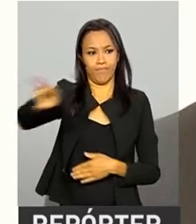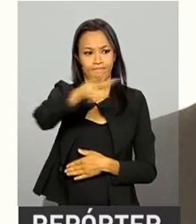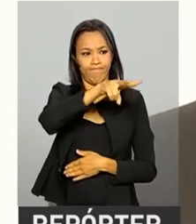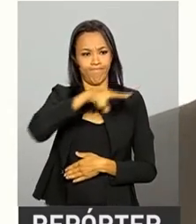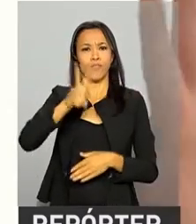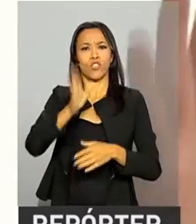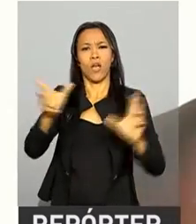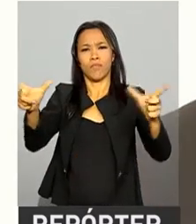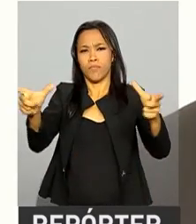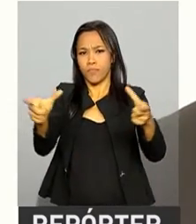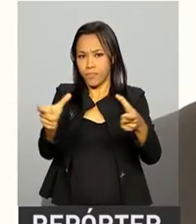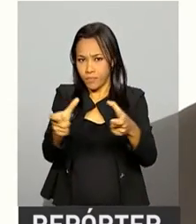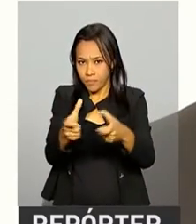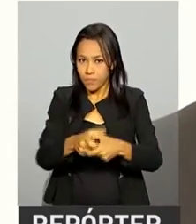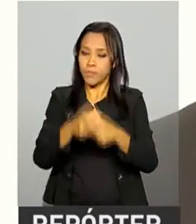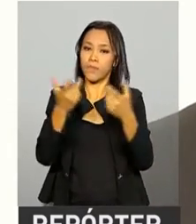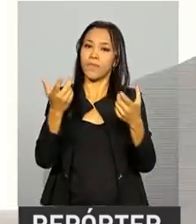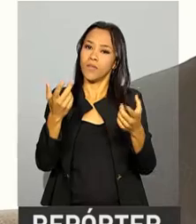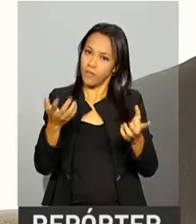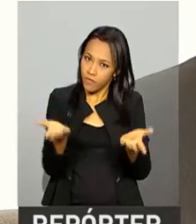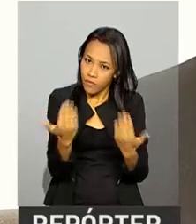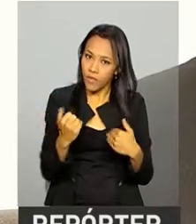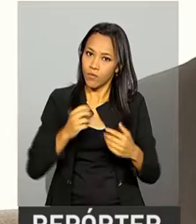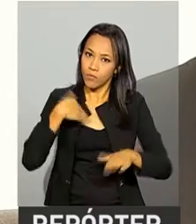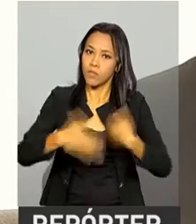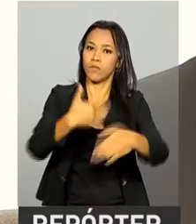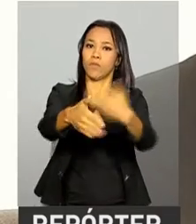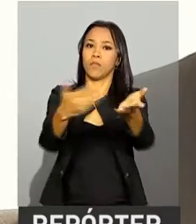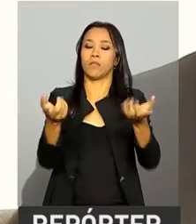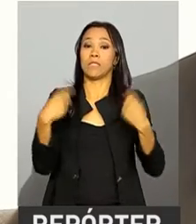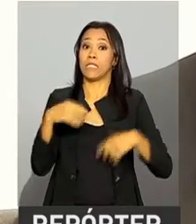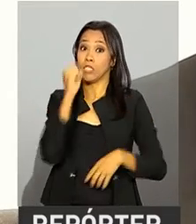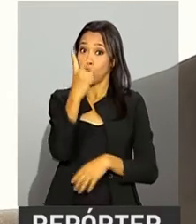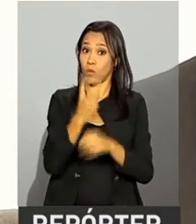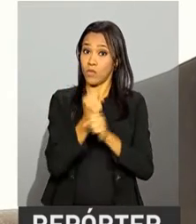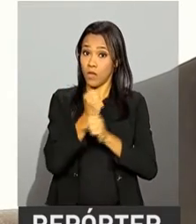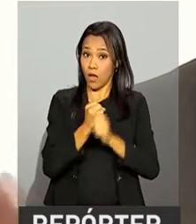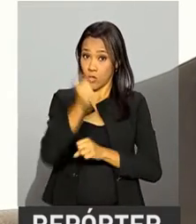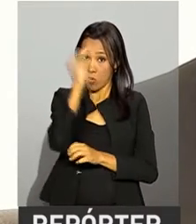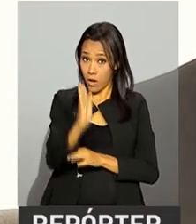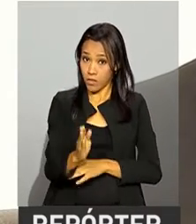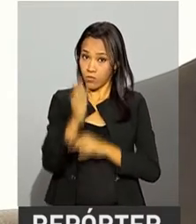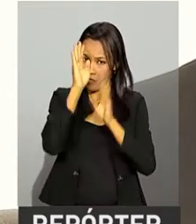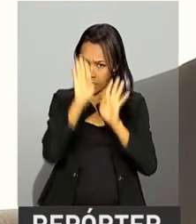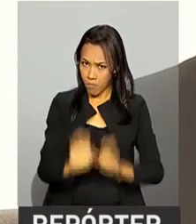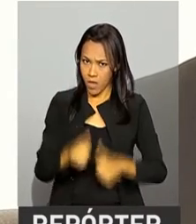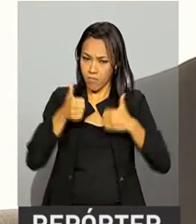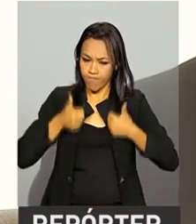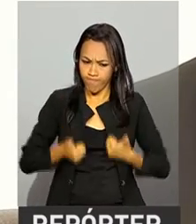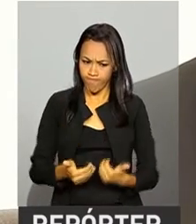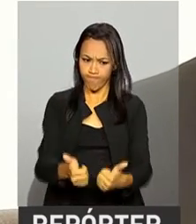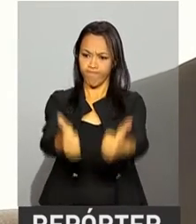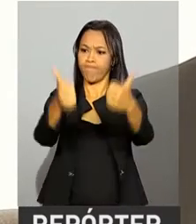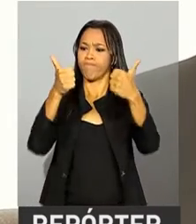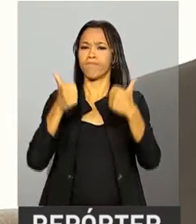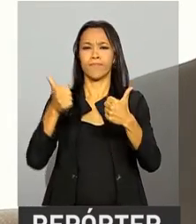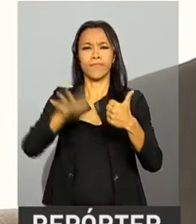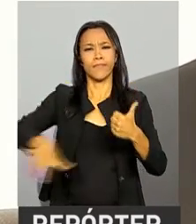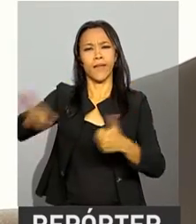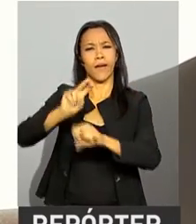diminuir eo crescimento venha de uma vez se ao cabo de dois anos o brasil estiver dos feridos nos trilhos significa nos períodos econômicos